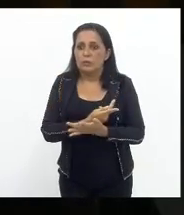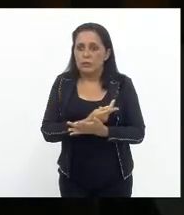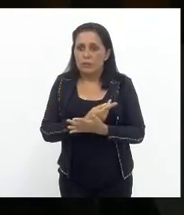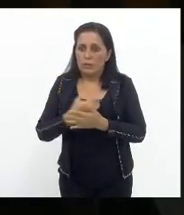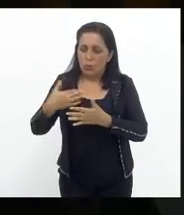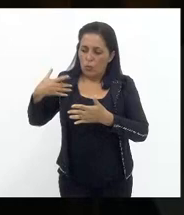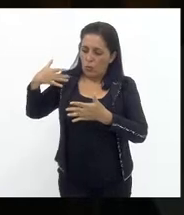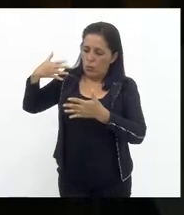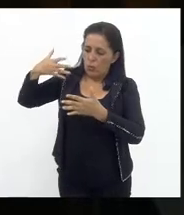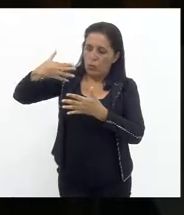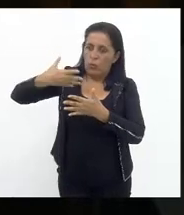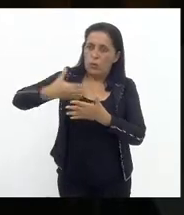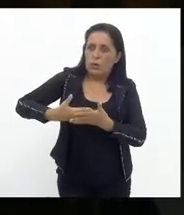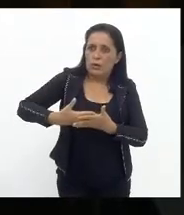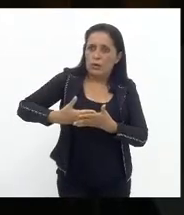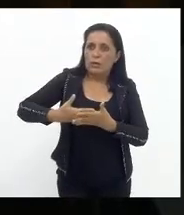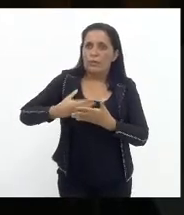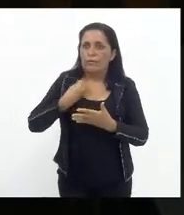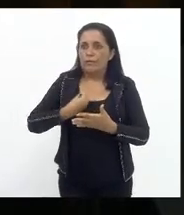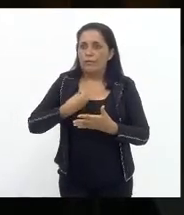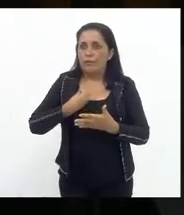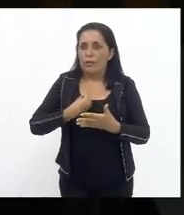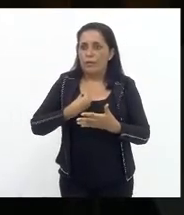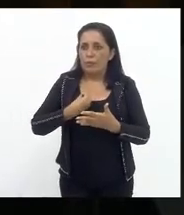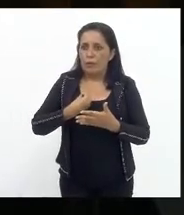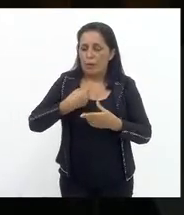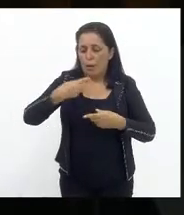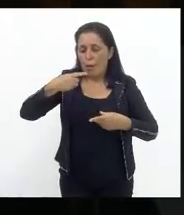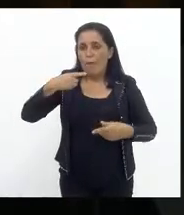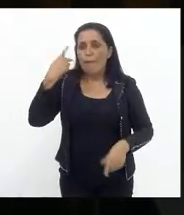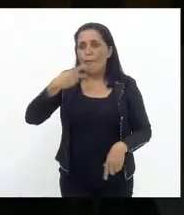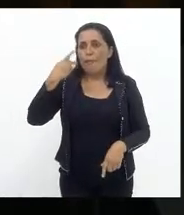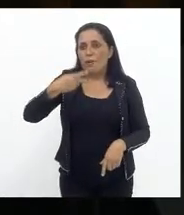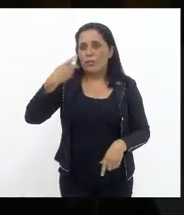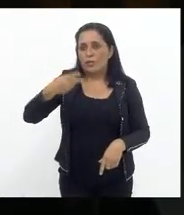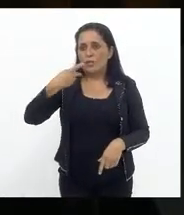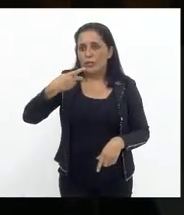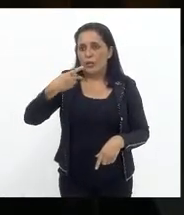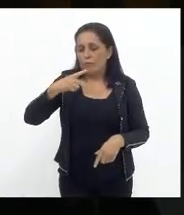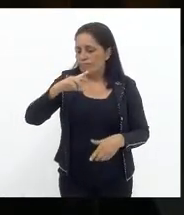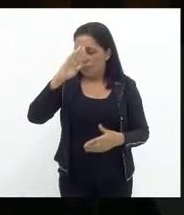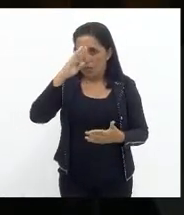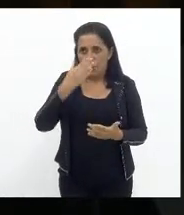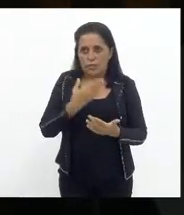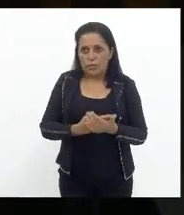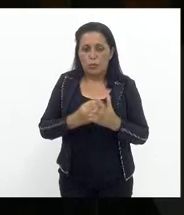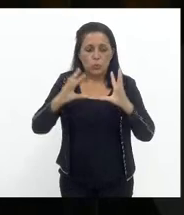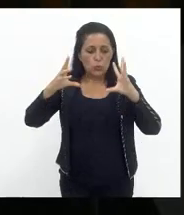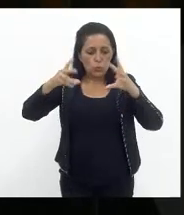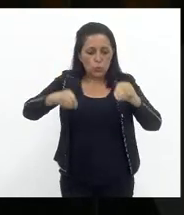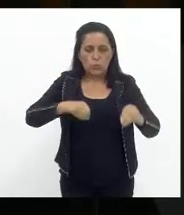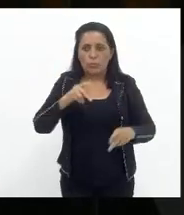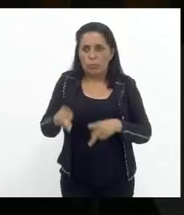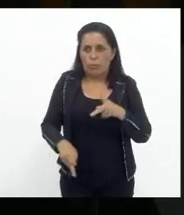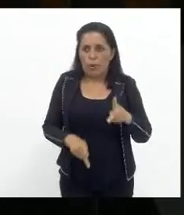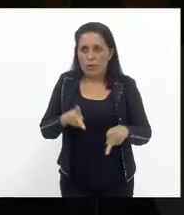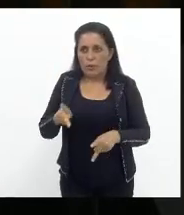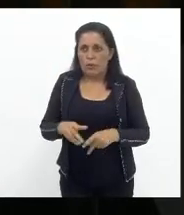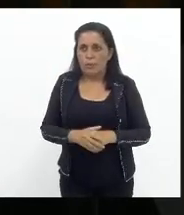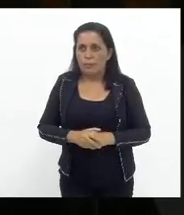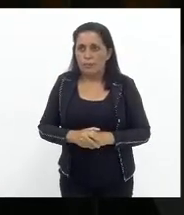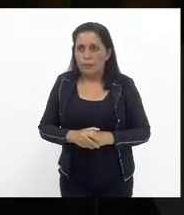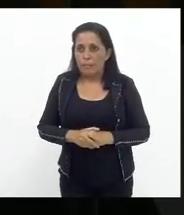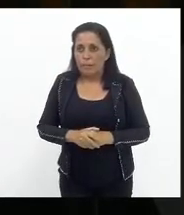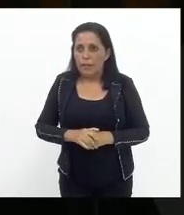Durante muitos anos, nós vivenciamos uma política que estava sendo desacreditada por toda a população.